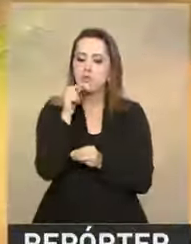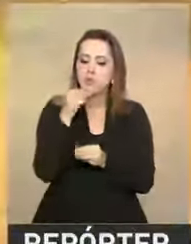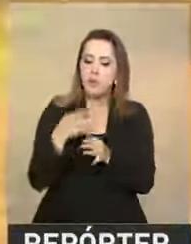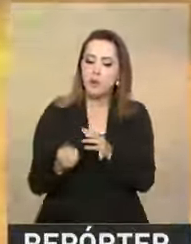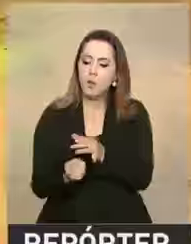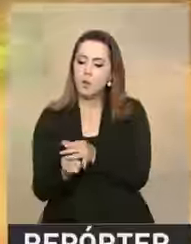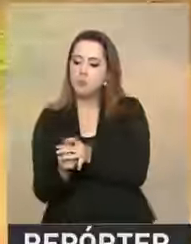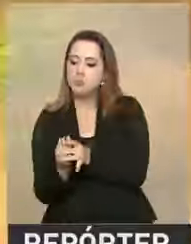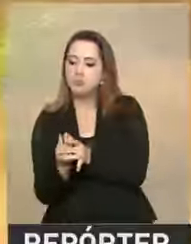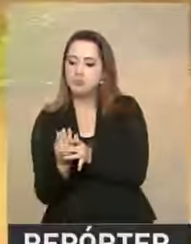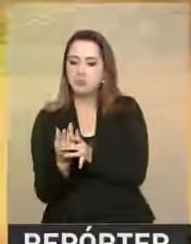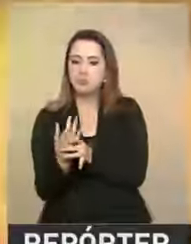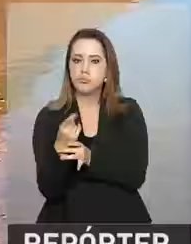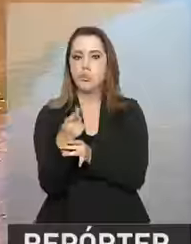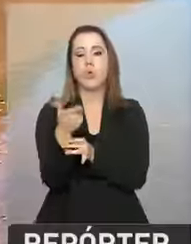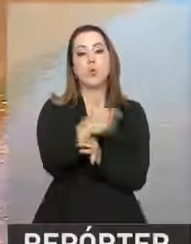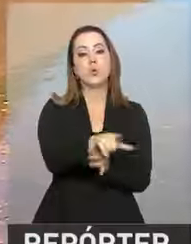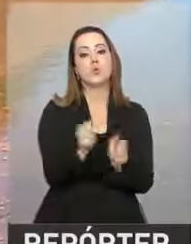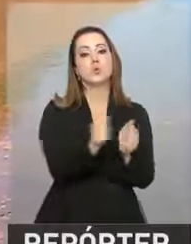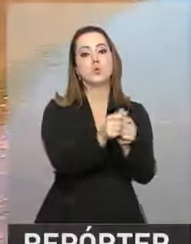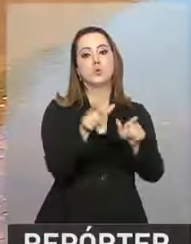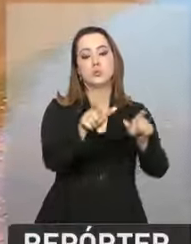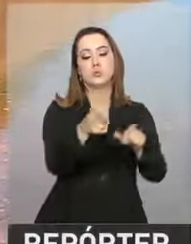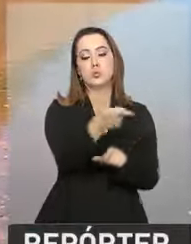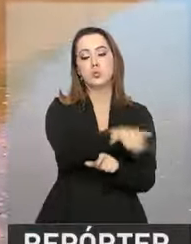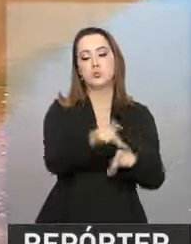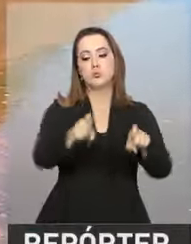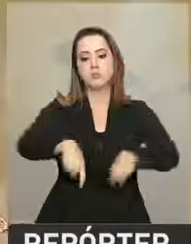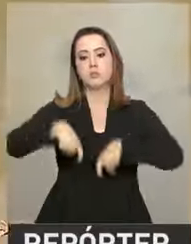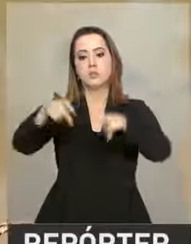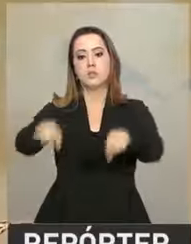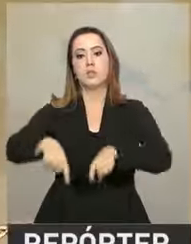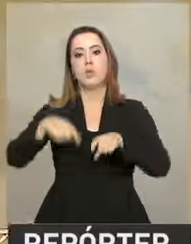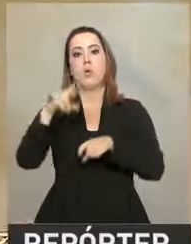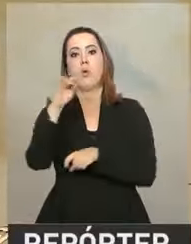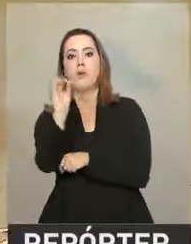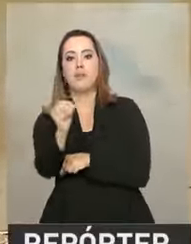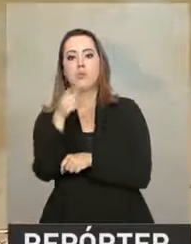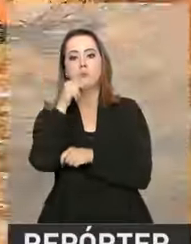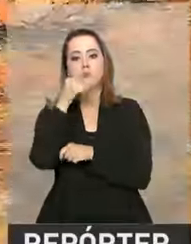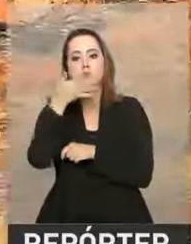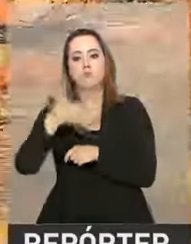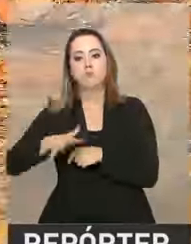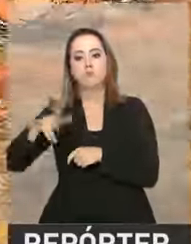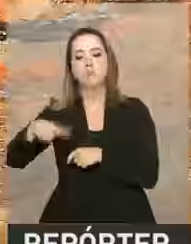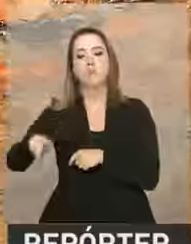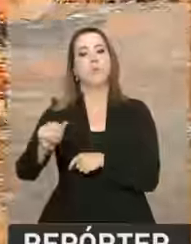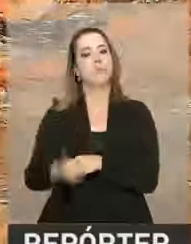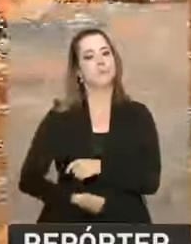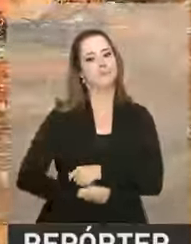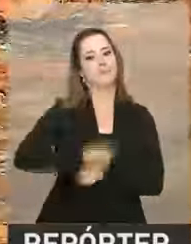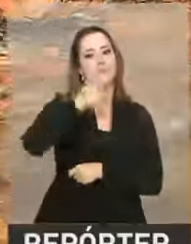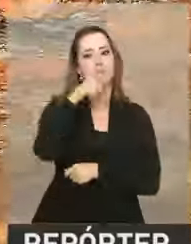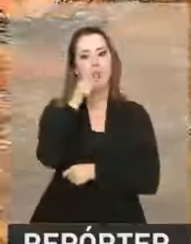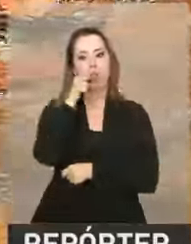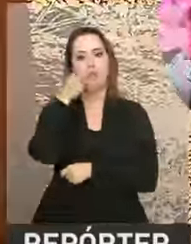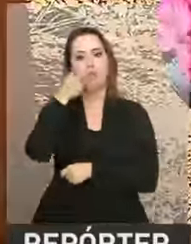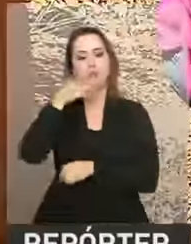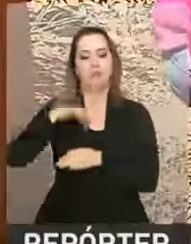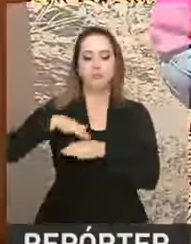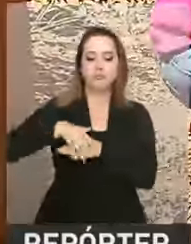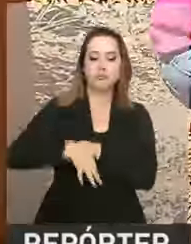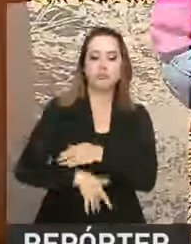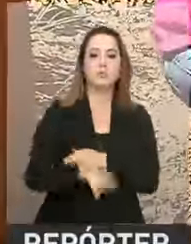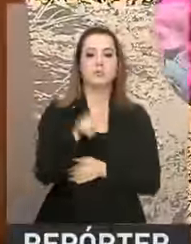e outros produtores da região executam rio acima garante a qualidade e qualidade da água rio abaixo.